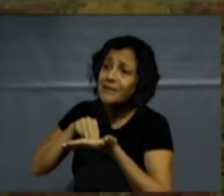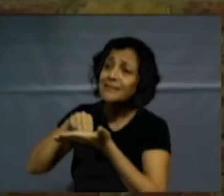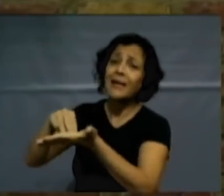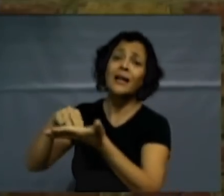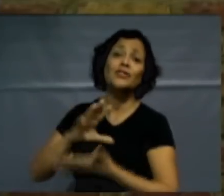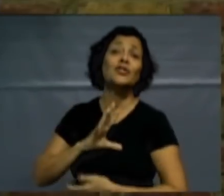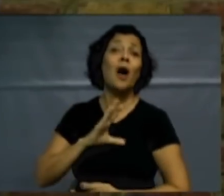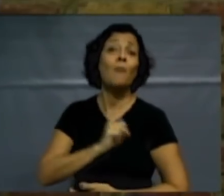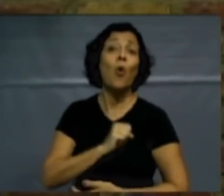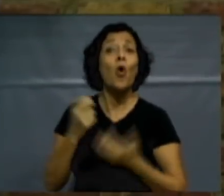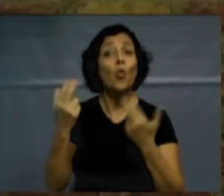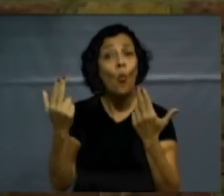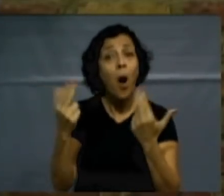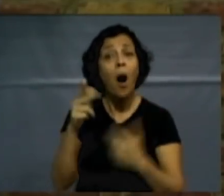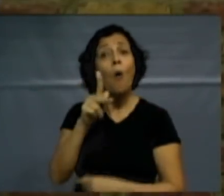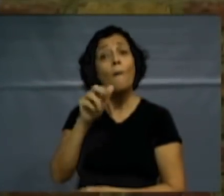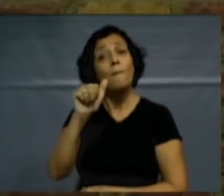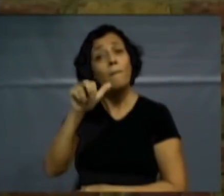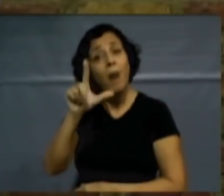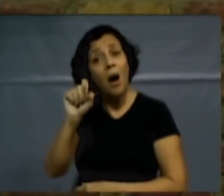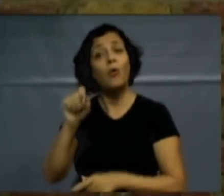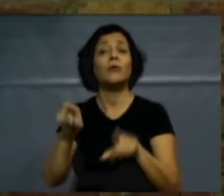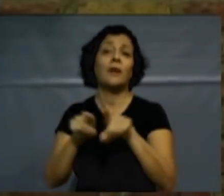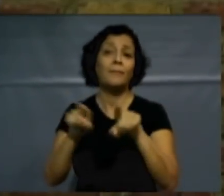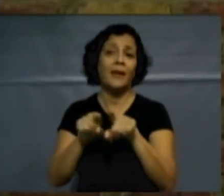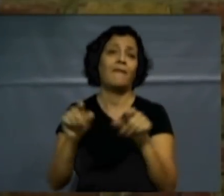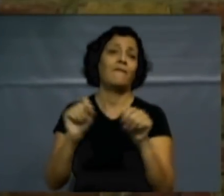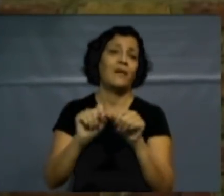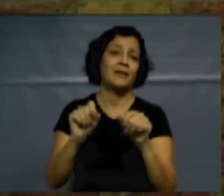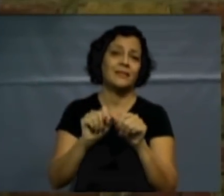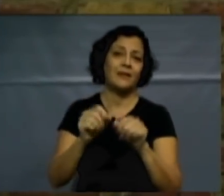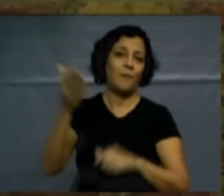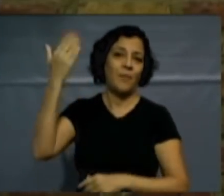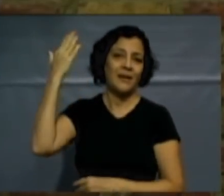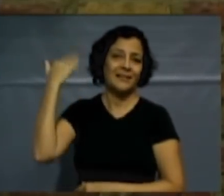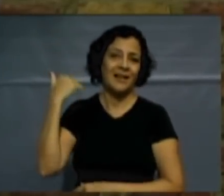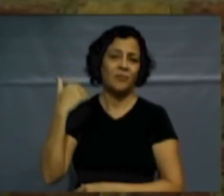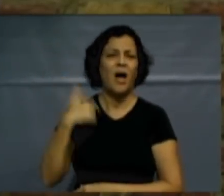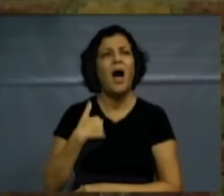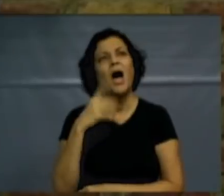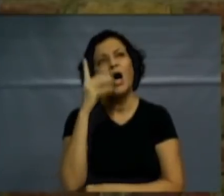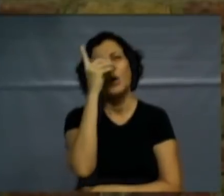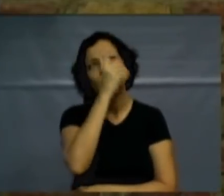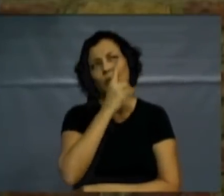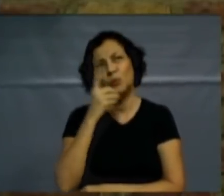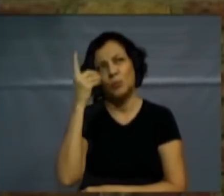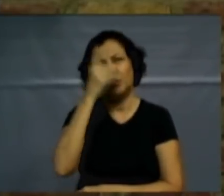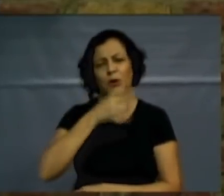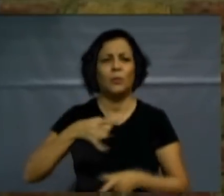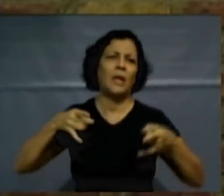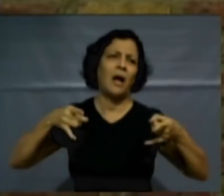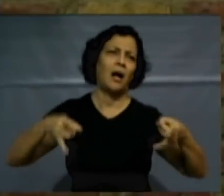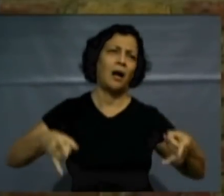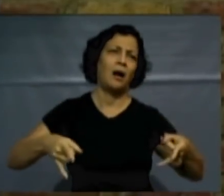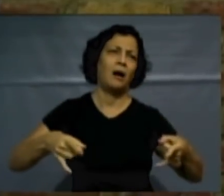fazia. E a gente, domingo de manhã eu quero ficar mais tempo na cama.